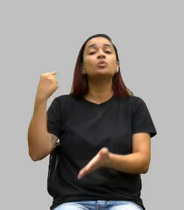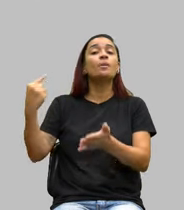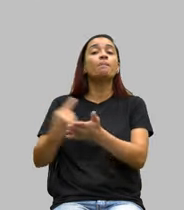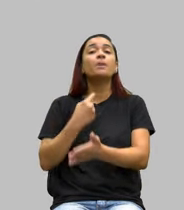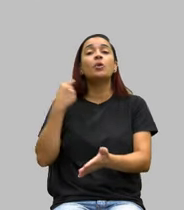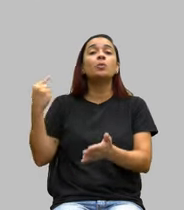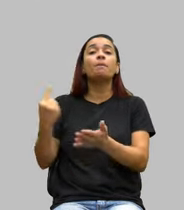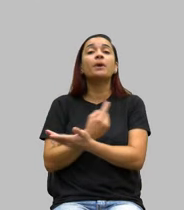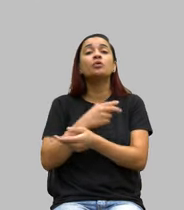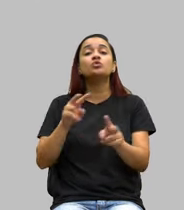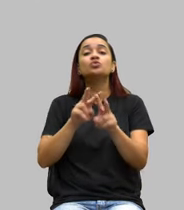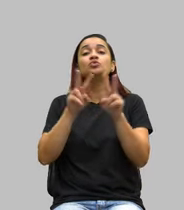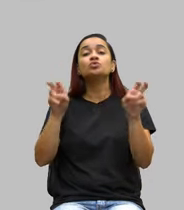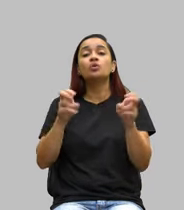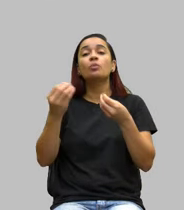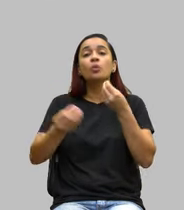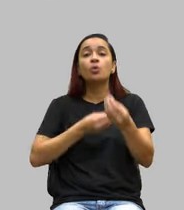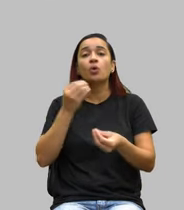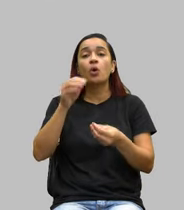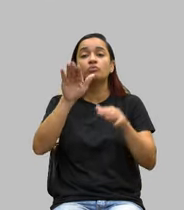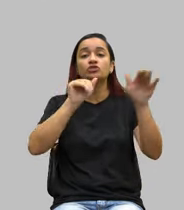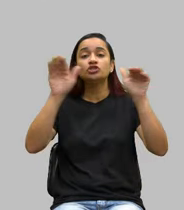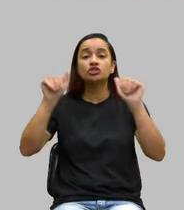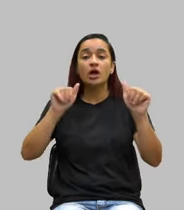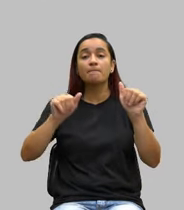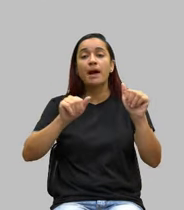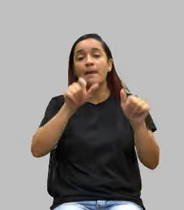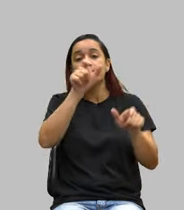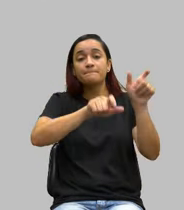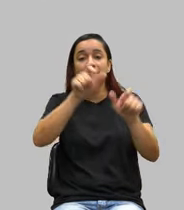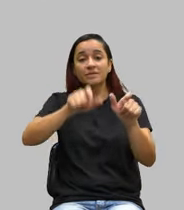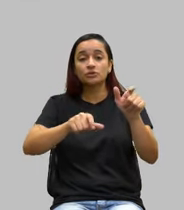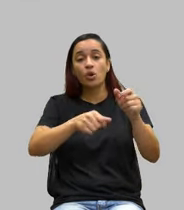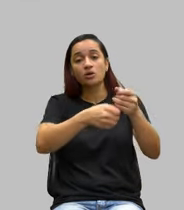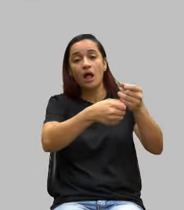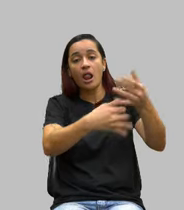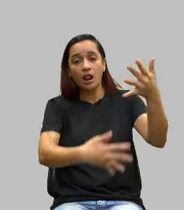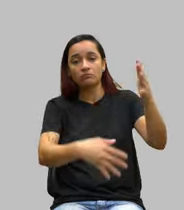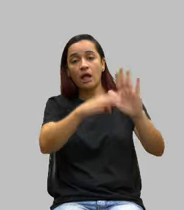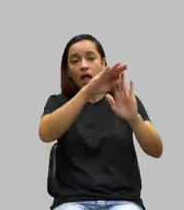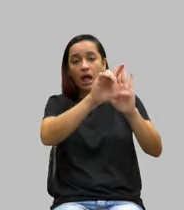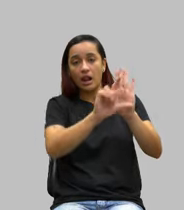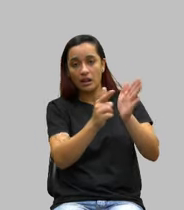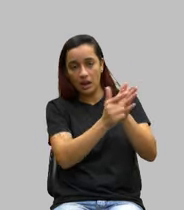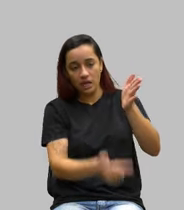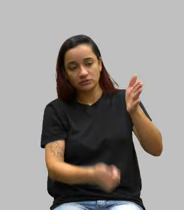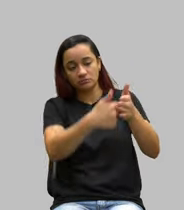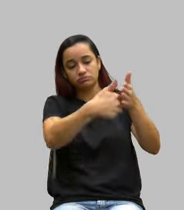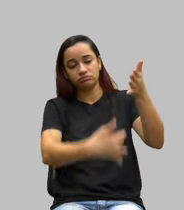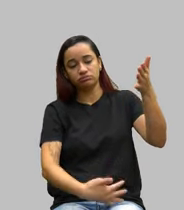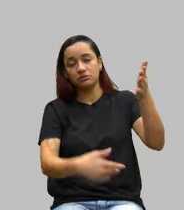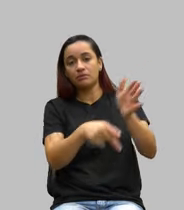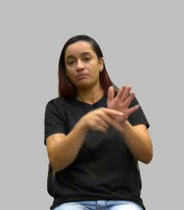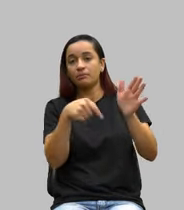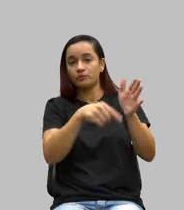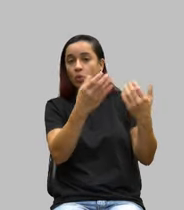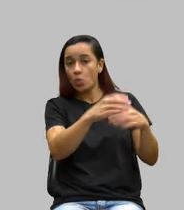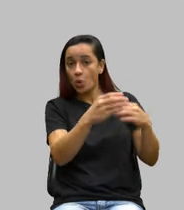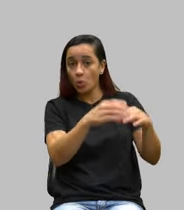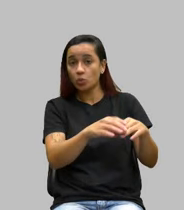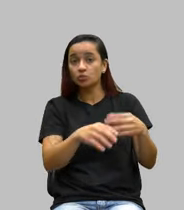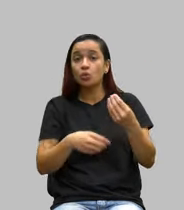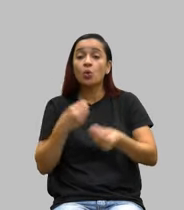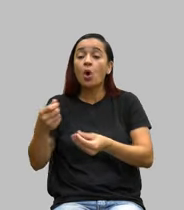a os a chamada dos excedentes e a cobrança maior dentre os dois entre a polícia penal e o sócio